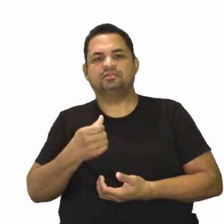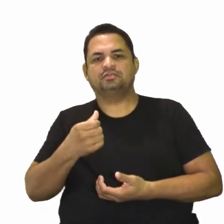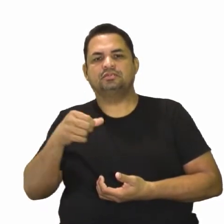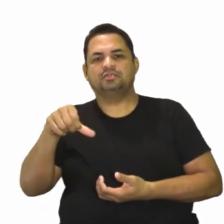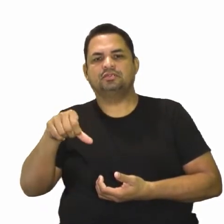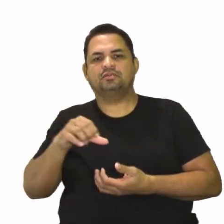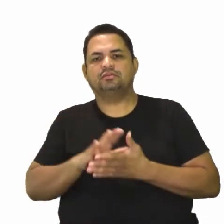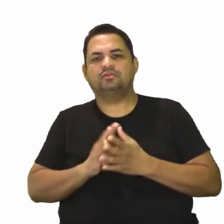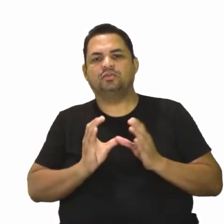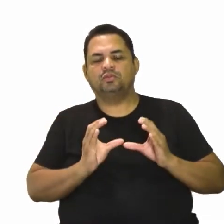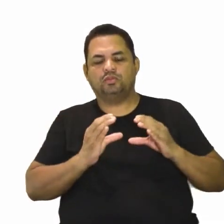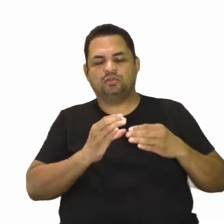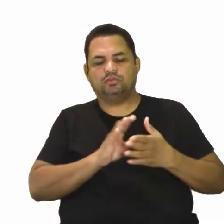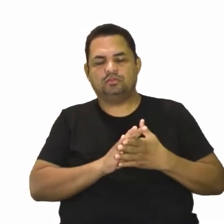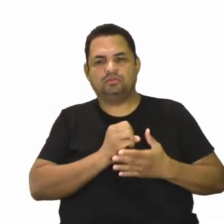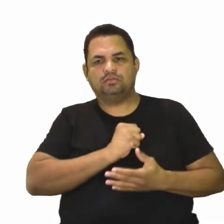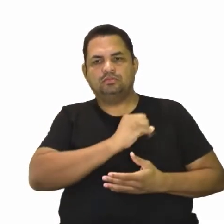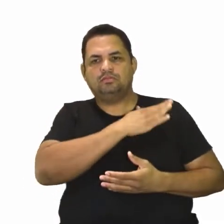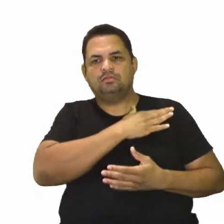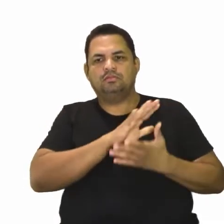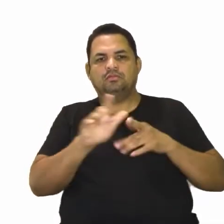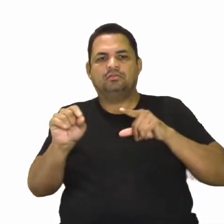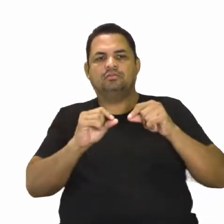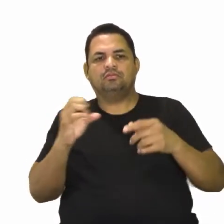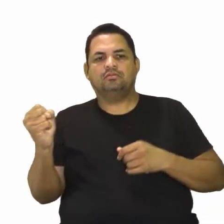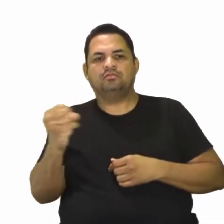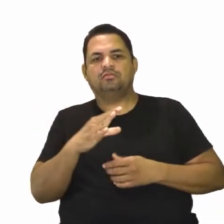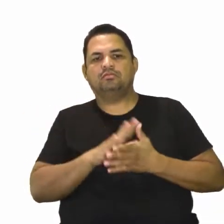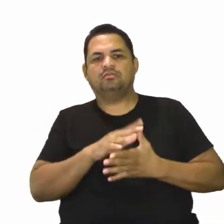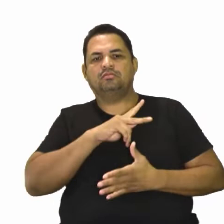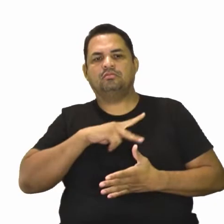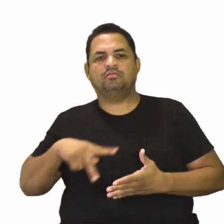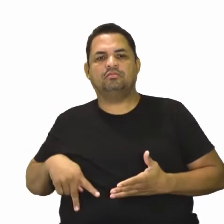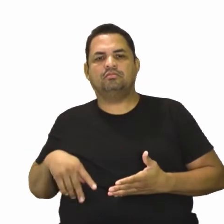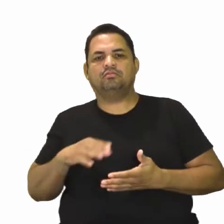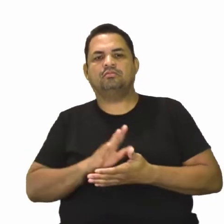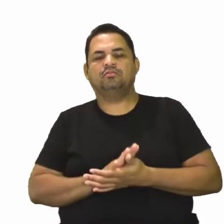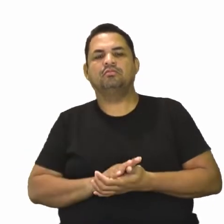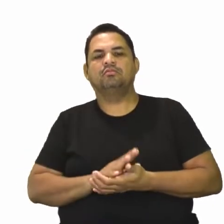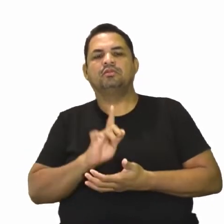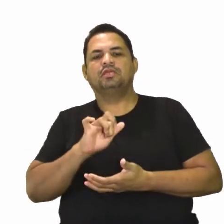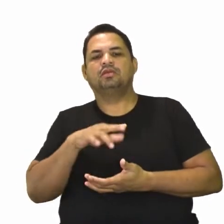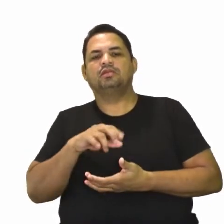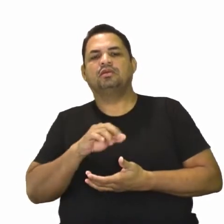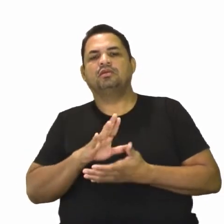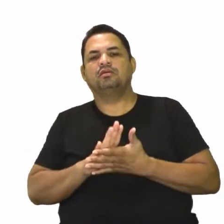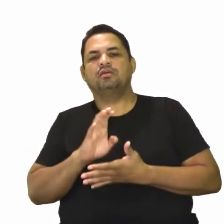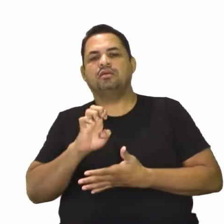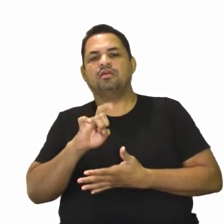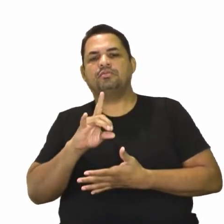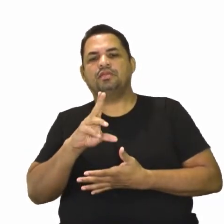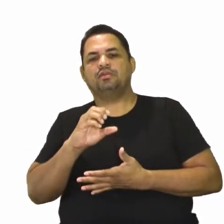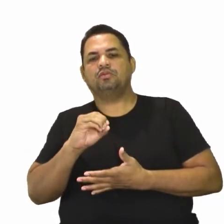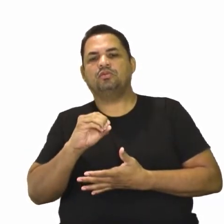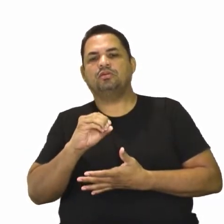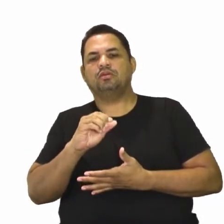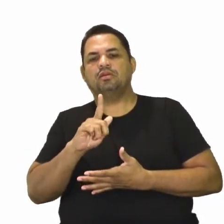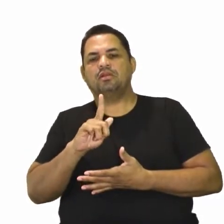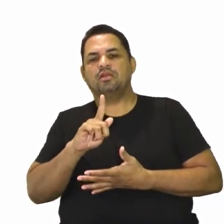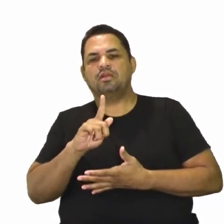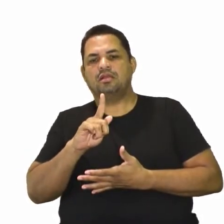1969. A junta militar escolhe o novo presidente, o general